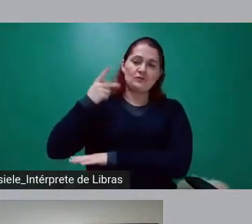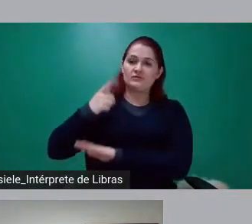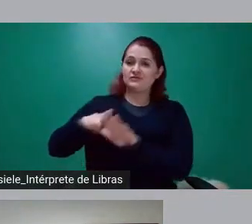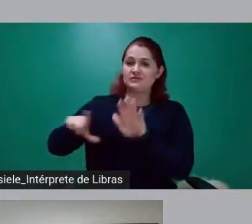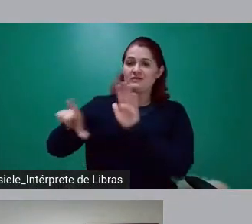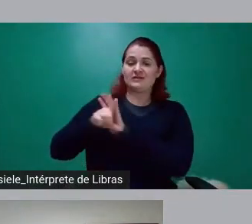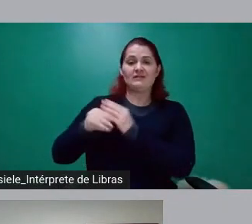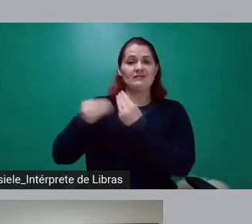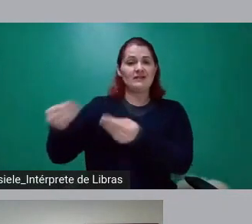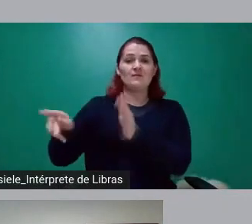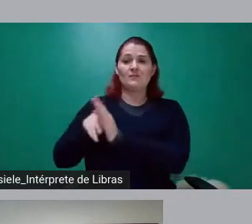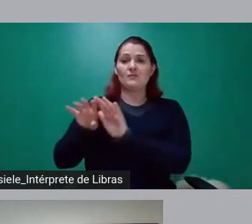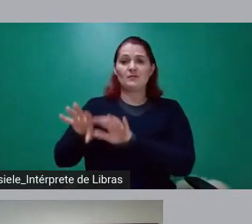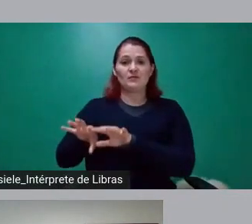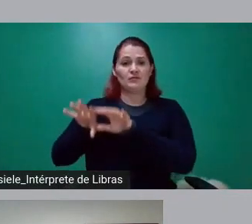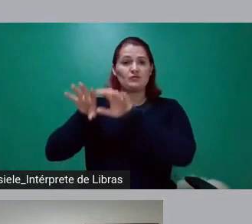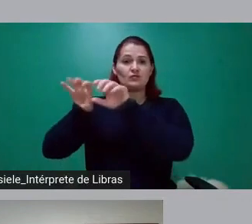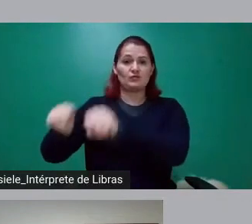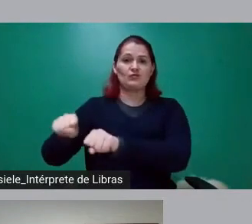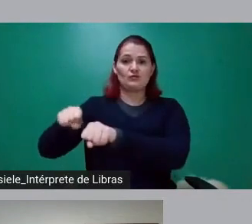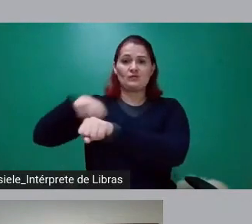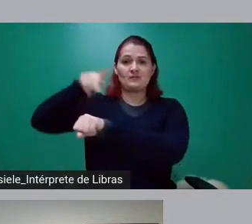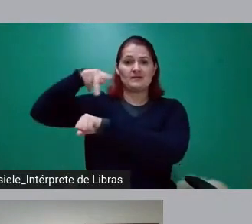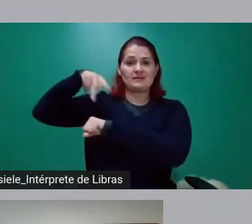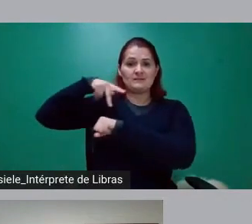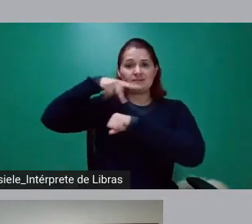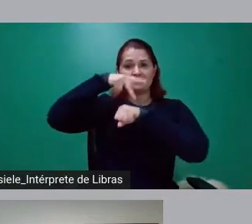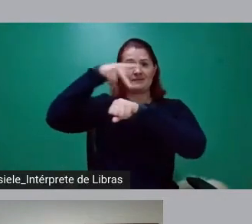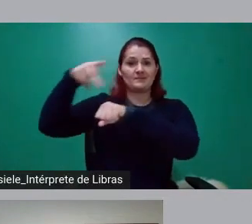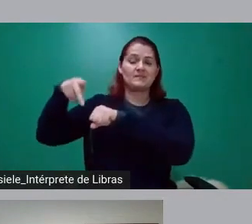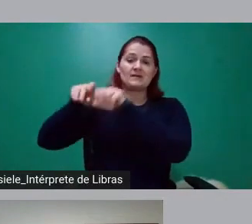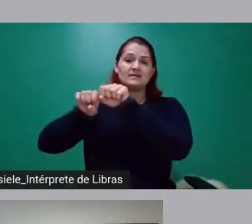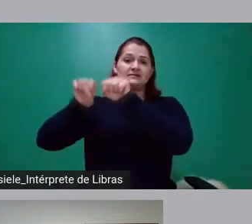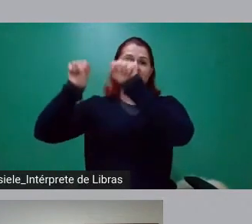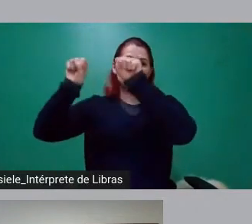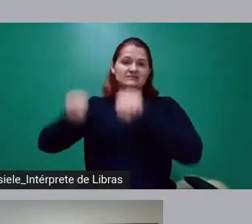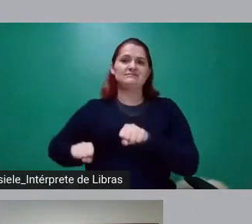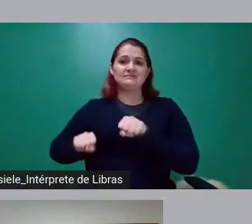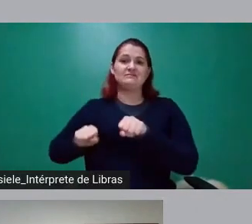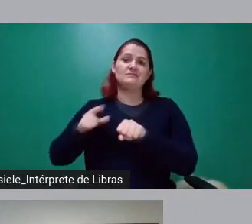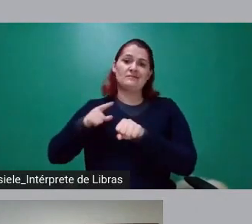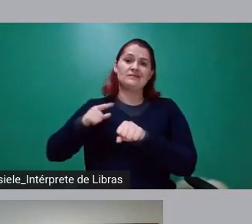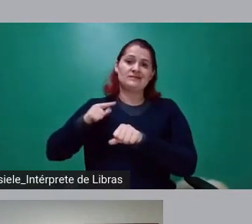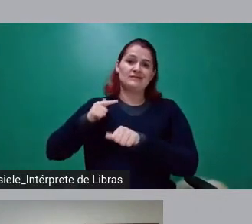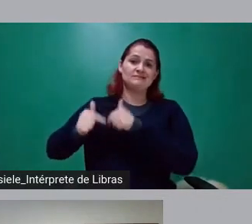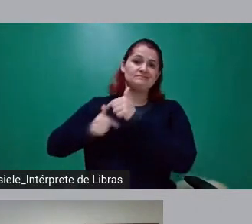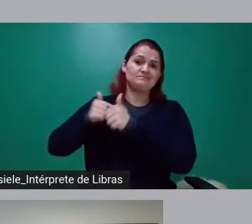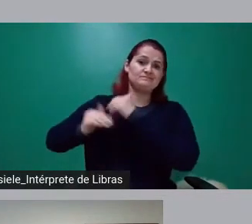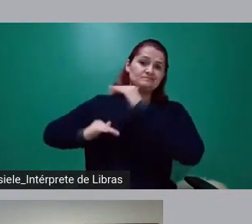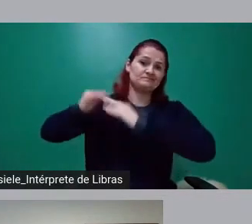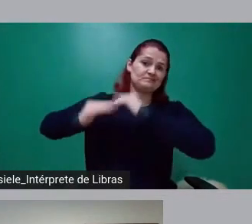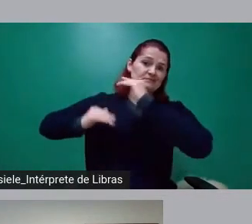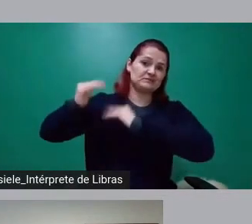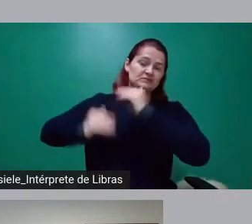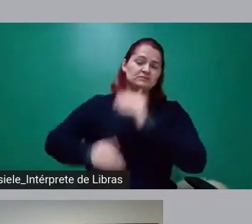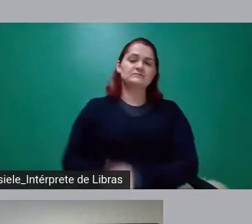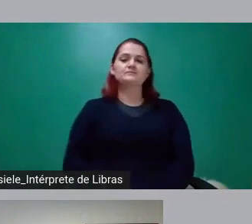de dominação das nações em que o sistema atua. Para isso